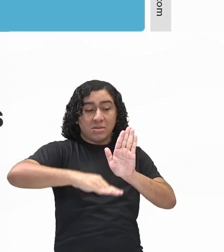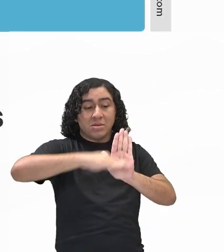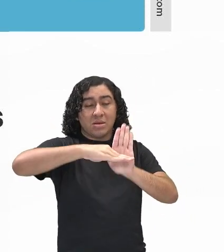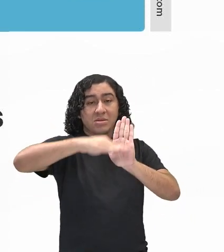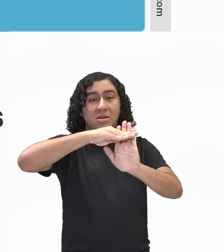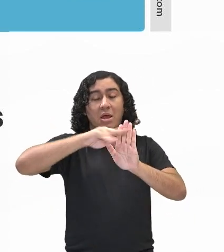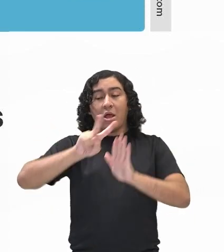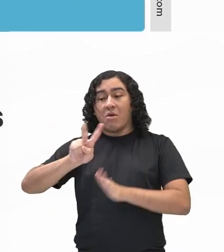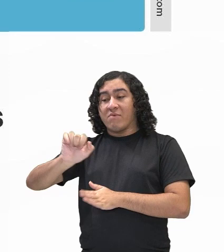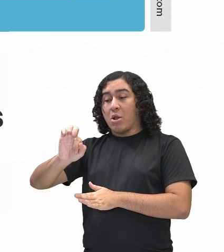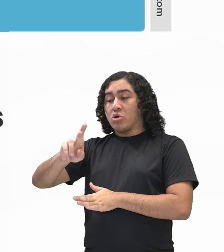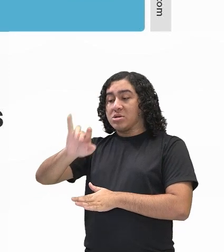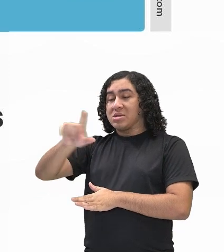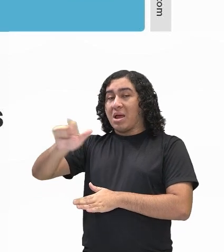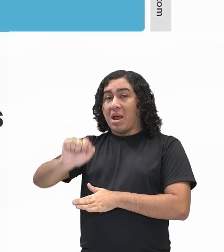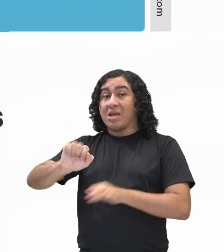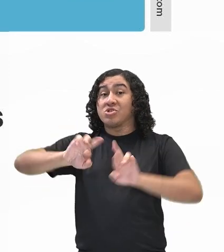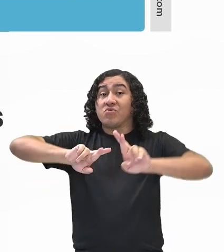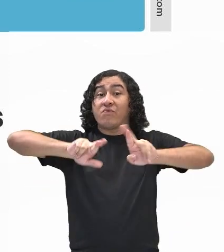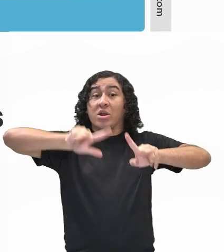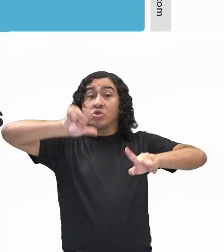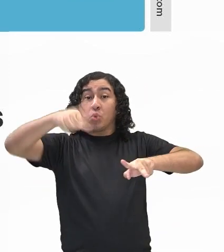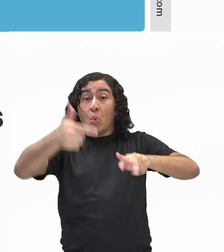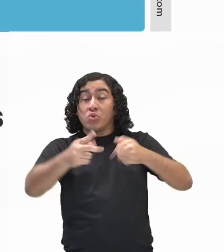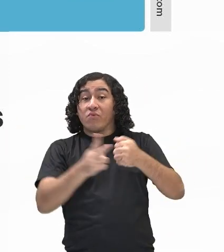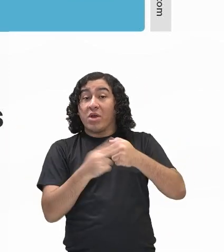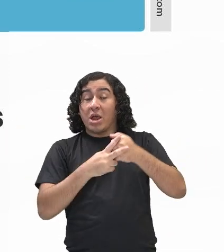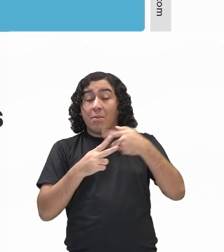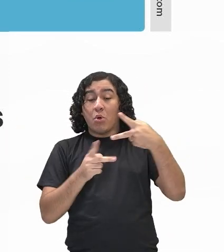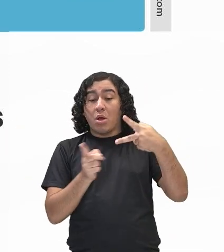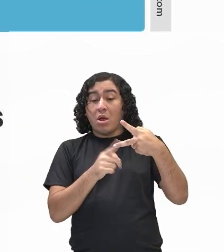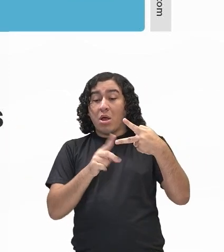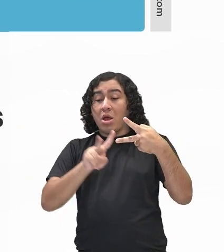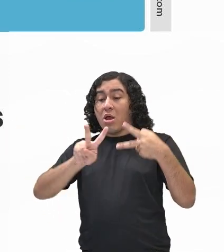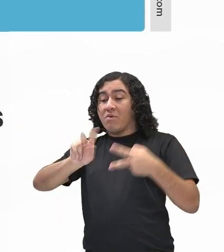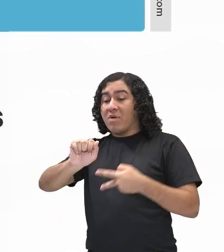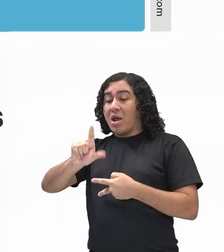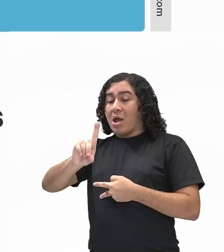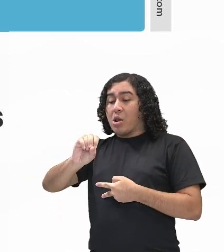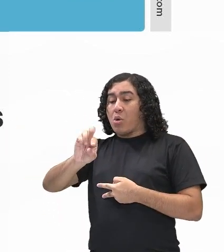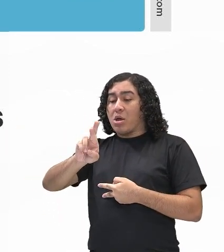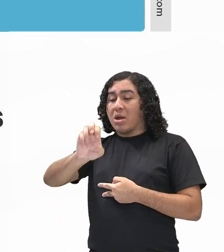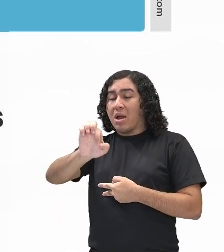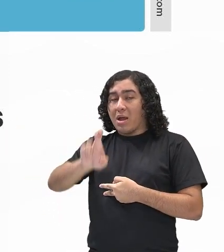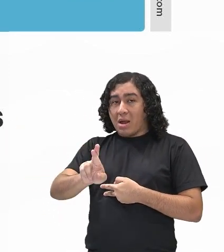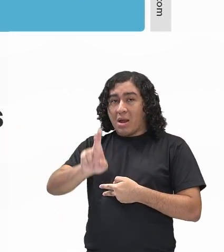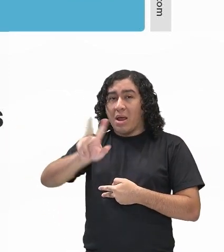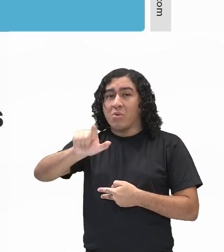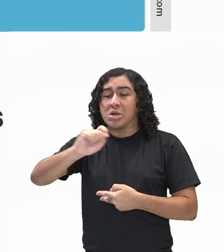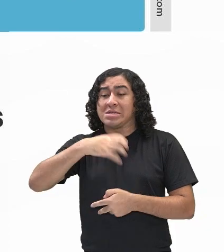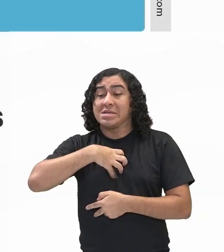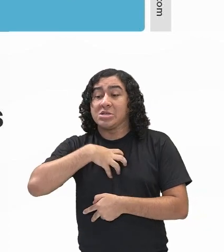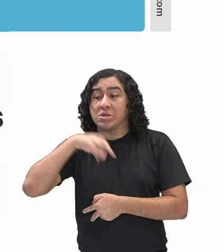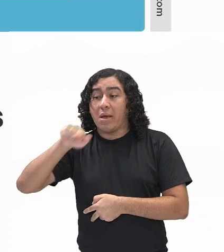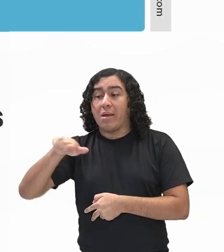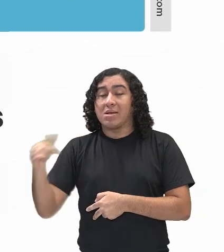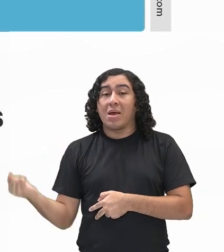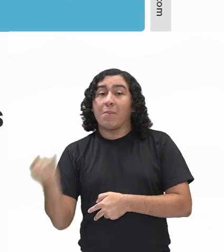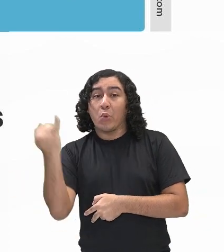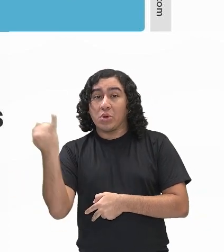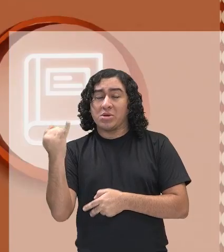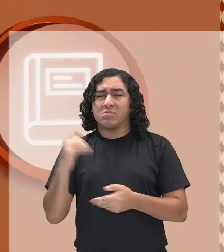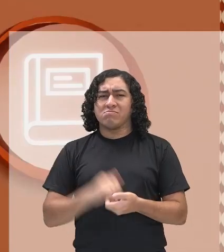que é diferente de valorar, que é uma ação voltada, que é dar valor a alguma coisa, né? É